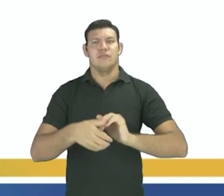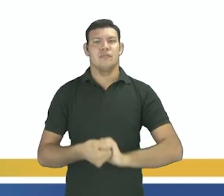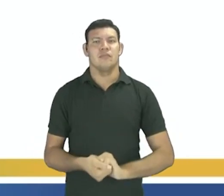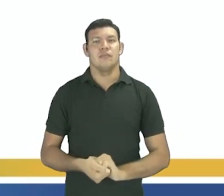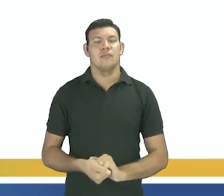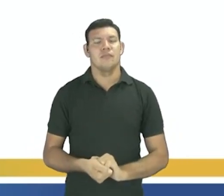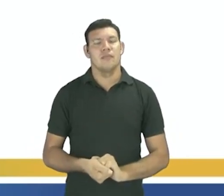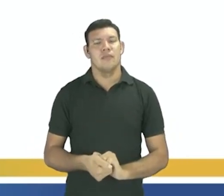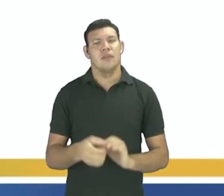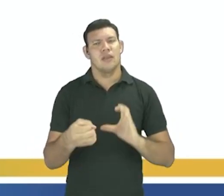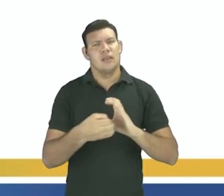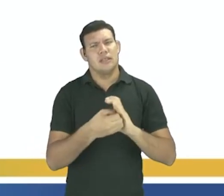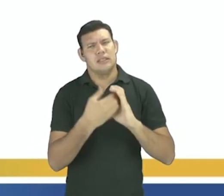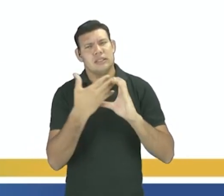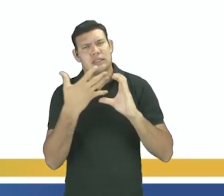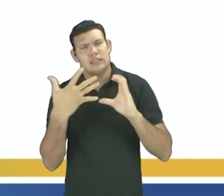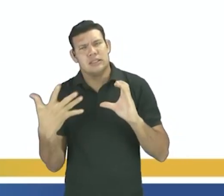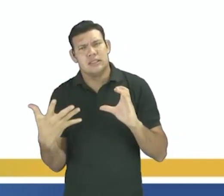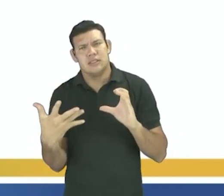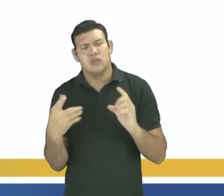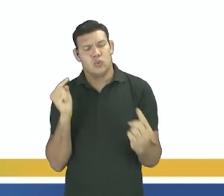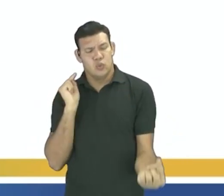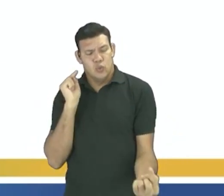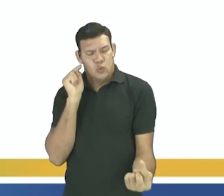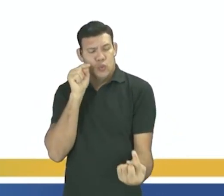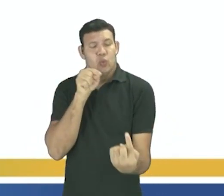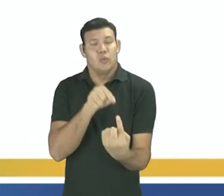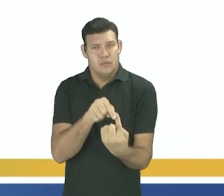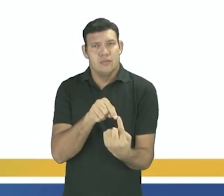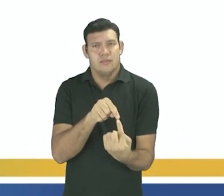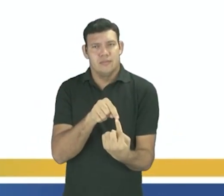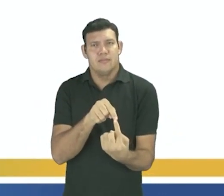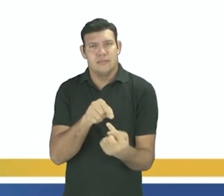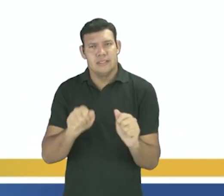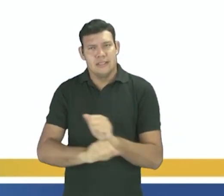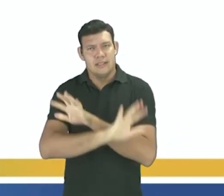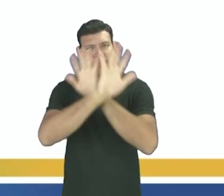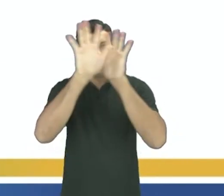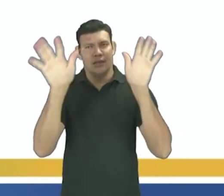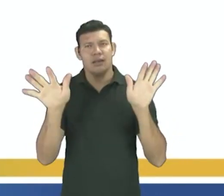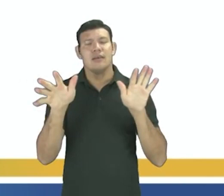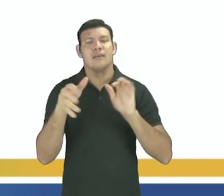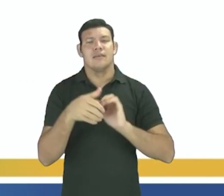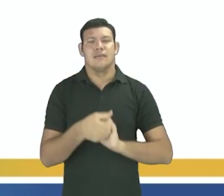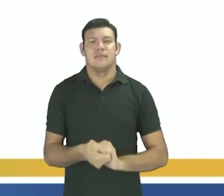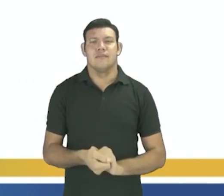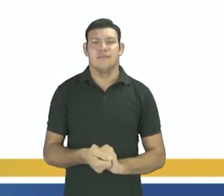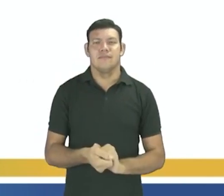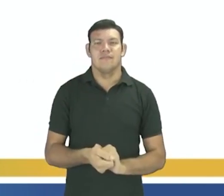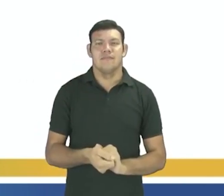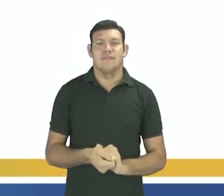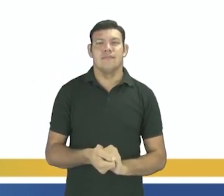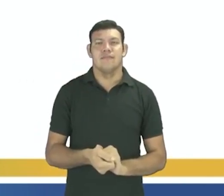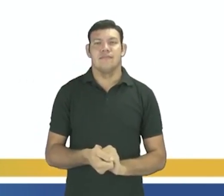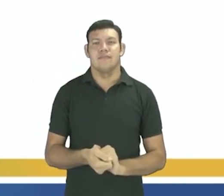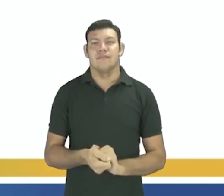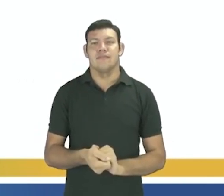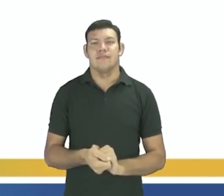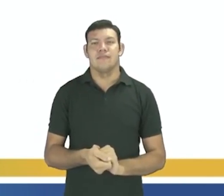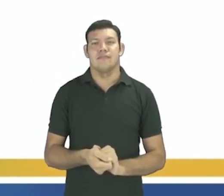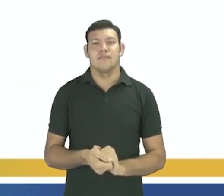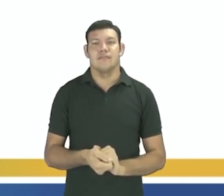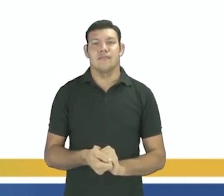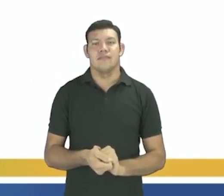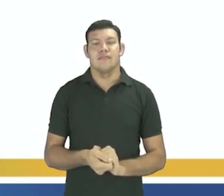tá? Ela tem um caráter mais assim objetivo. A linguagem procura ser clara, de acordo, claro, né, com